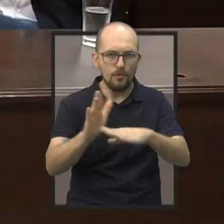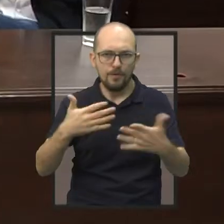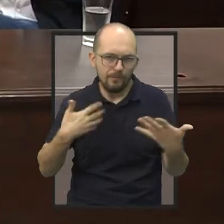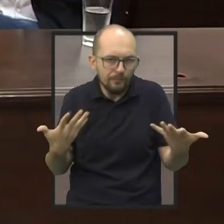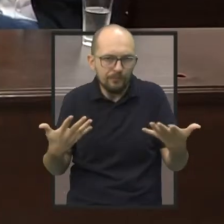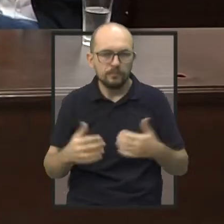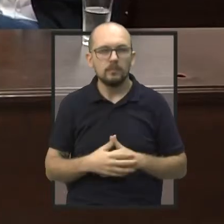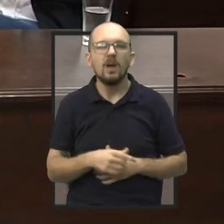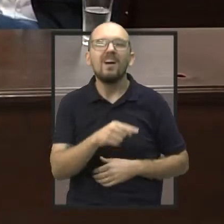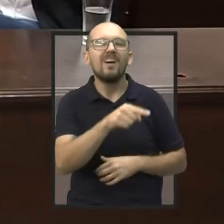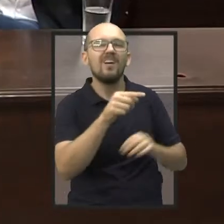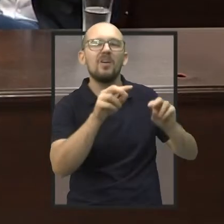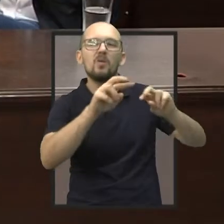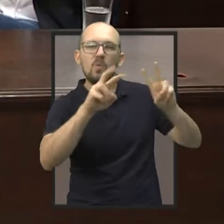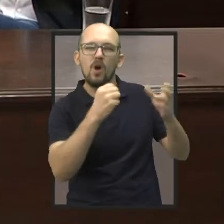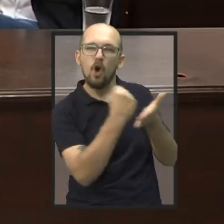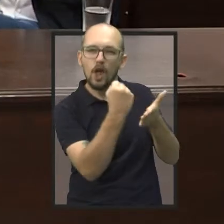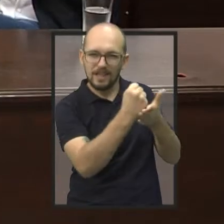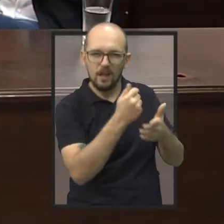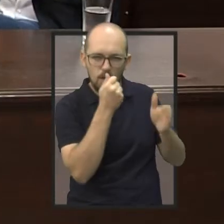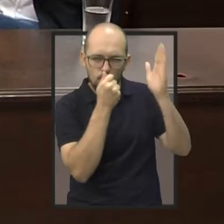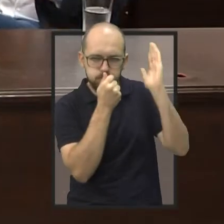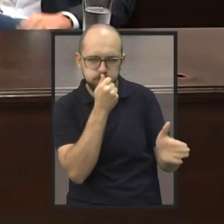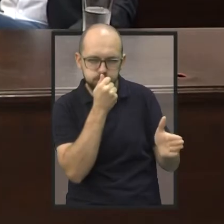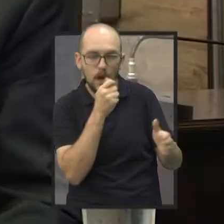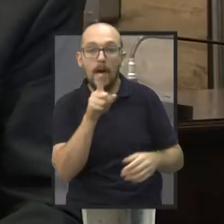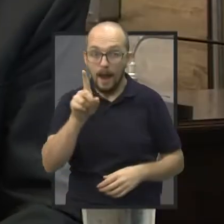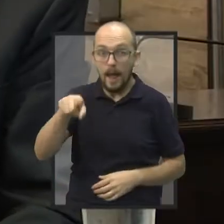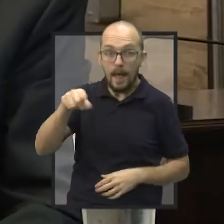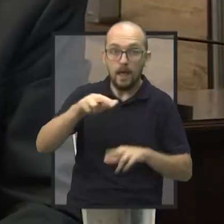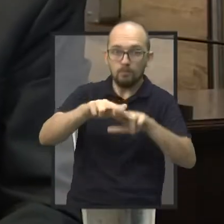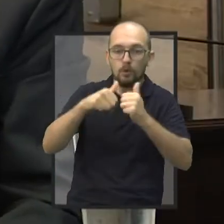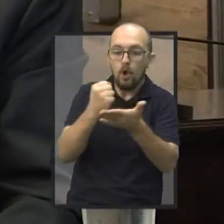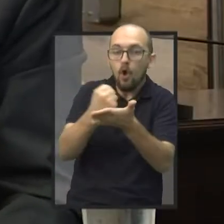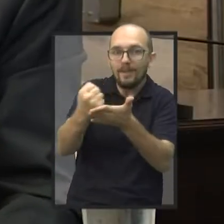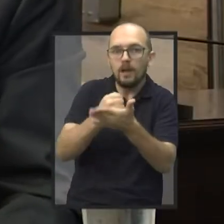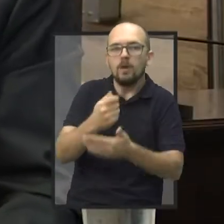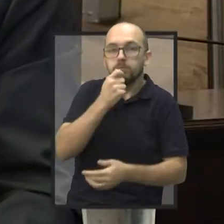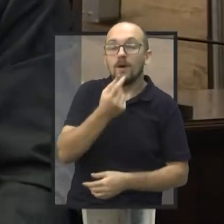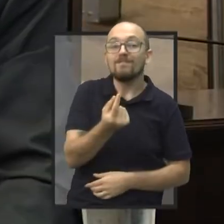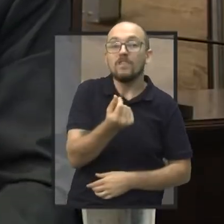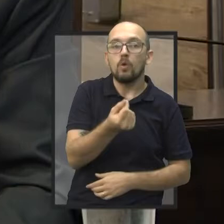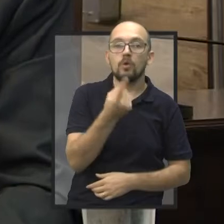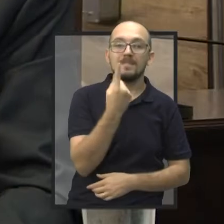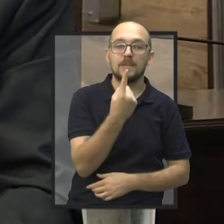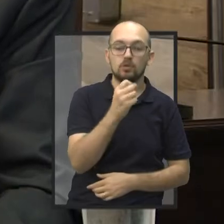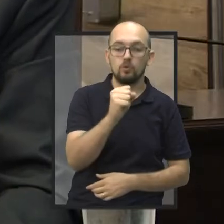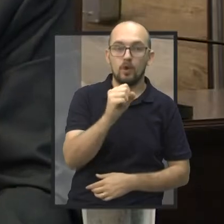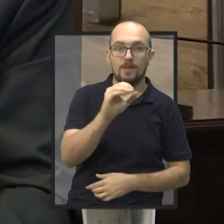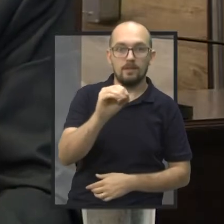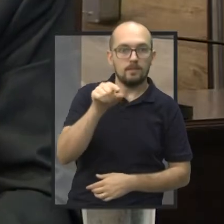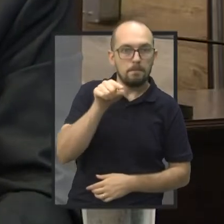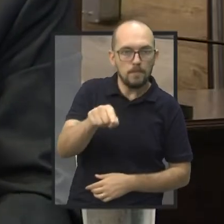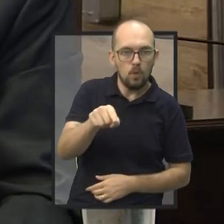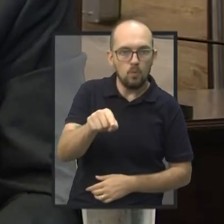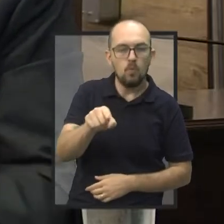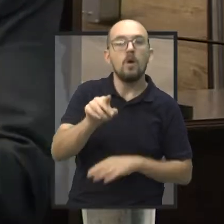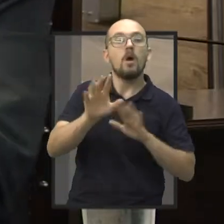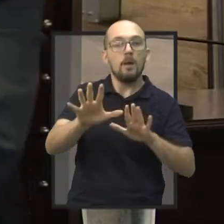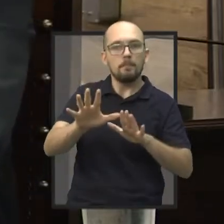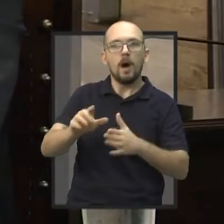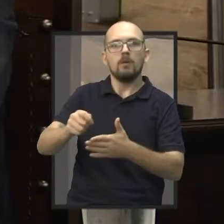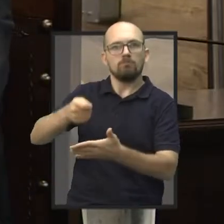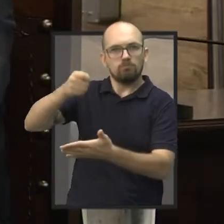Essa licitação foi para contratar a arbitragem no valor a contratação era R$ 180 mil, foi fechado por R$ 127 mil.